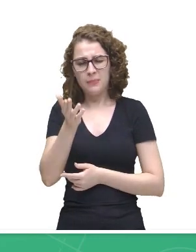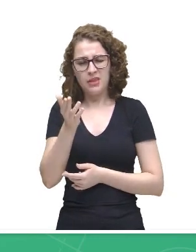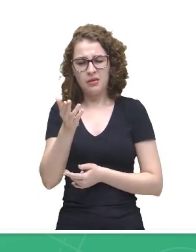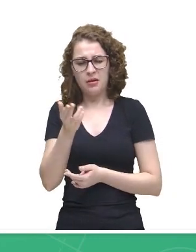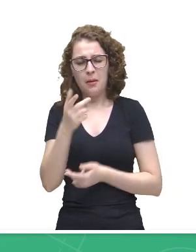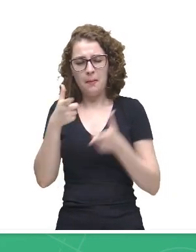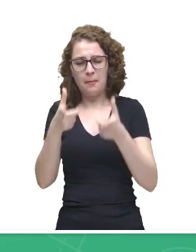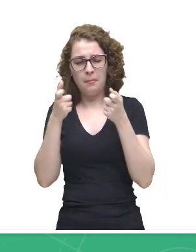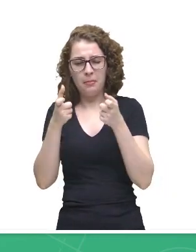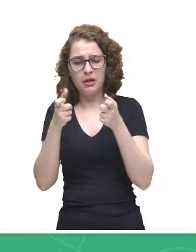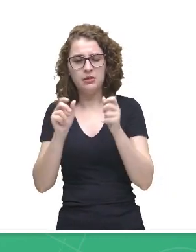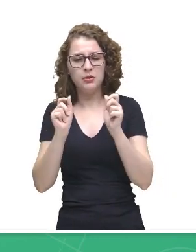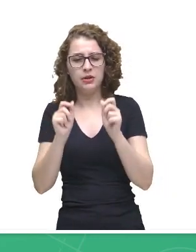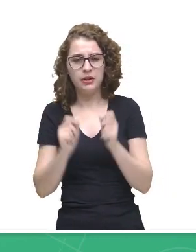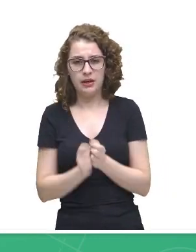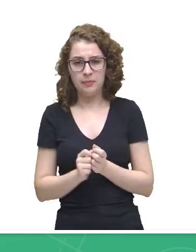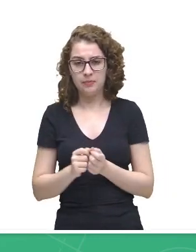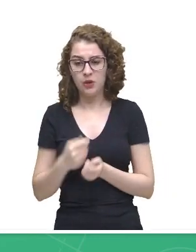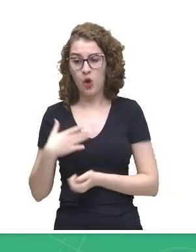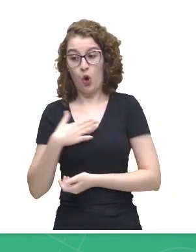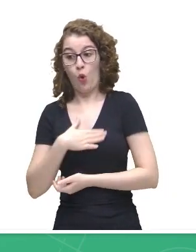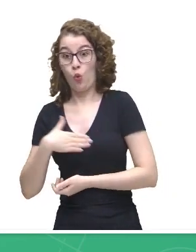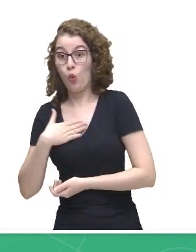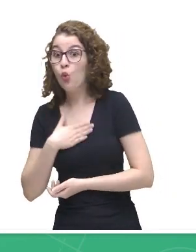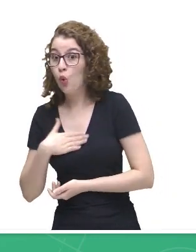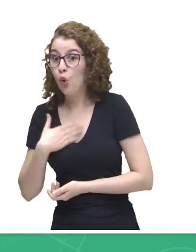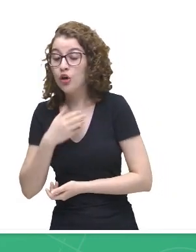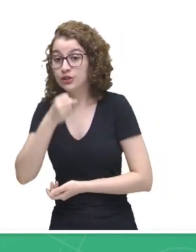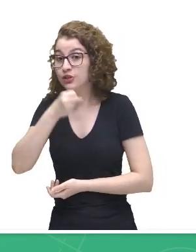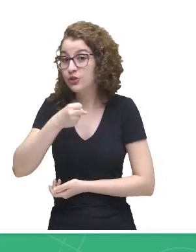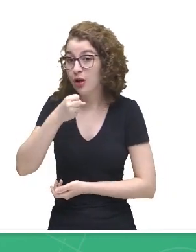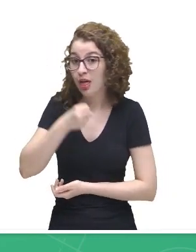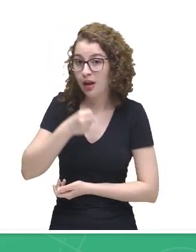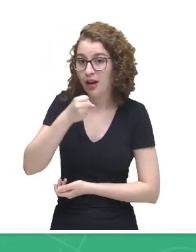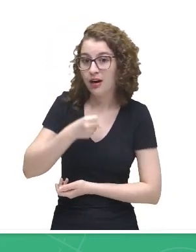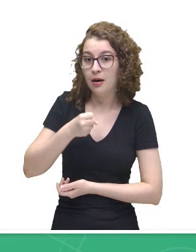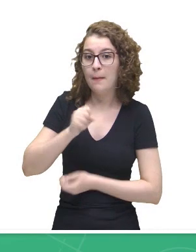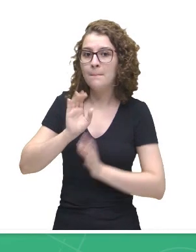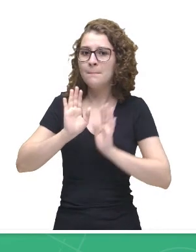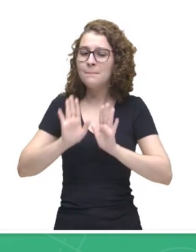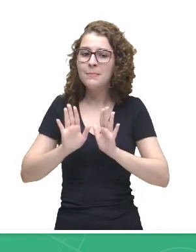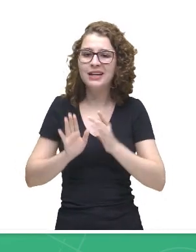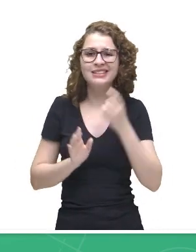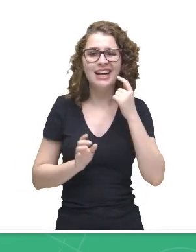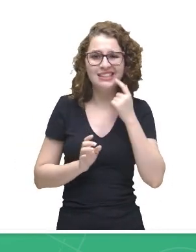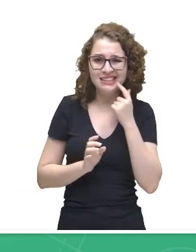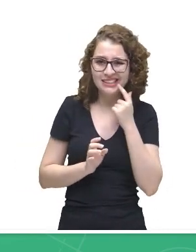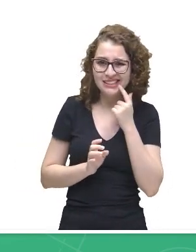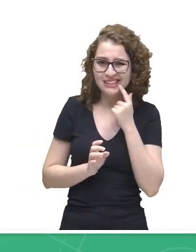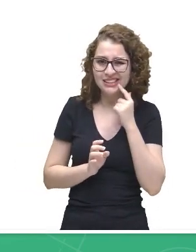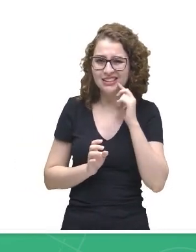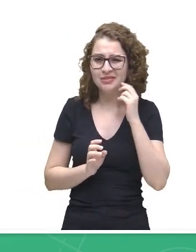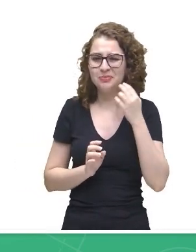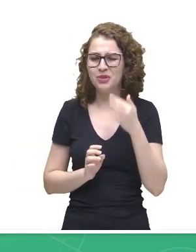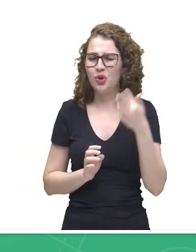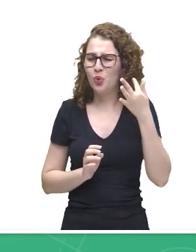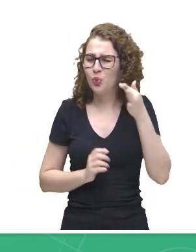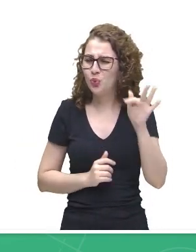falei bem do sorvete, falei que eu gosto muito e tal, mas, porém, eu vou dar uma ideia oposta